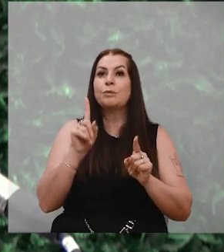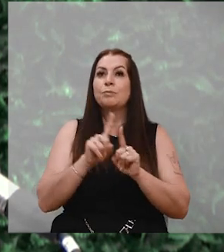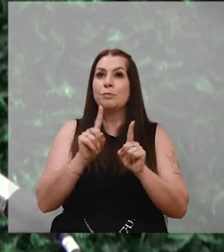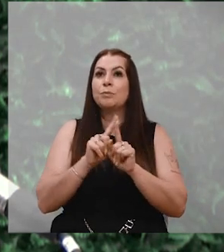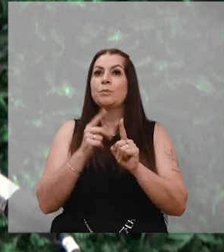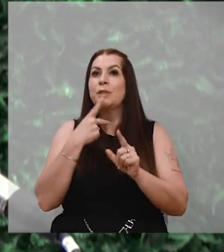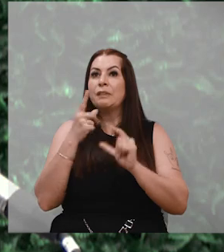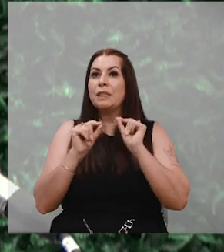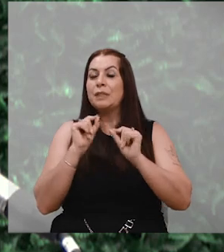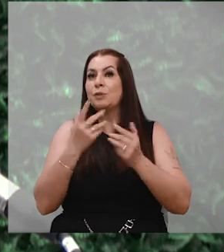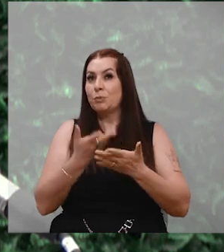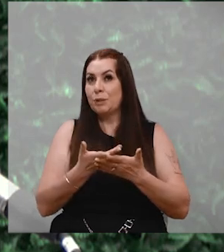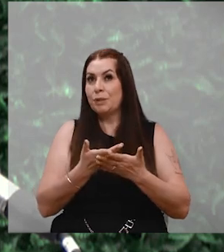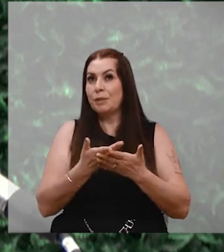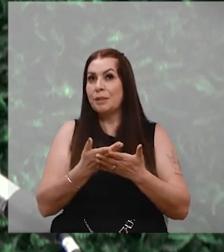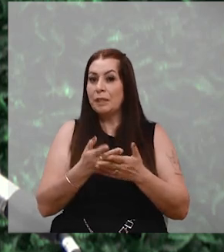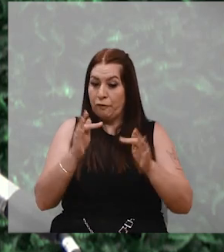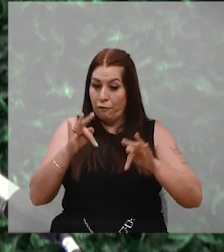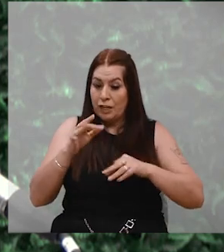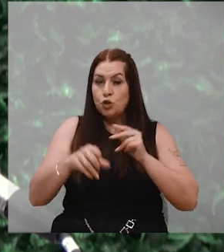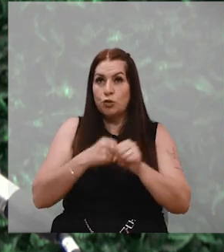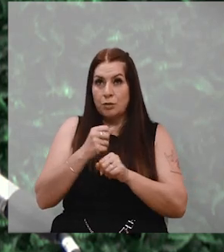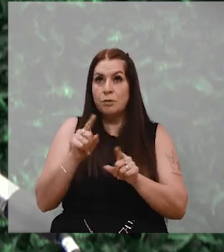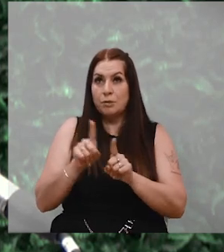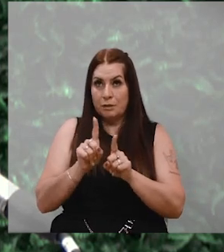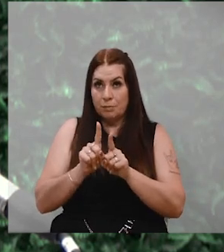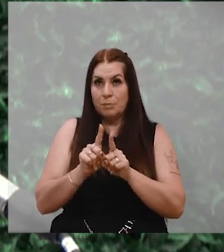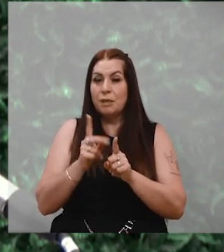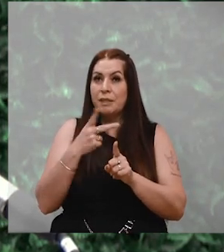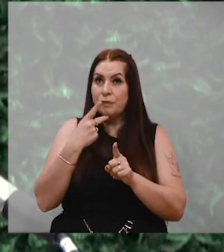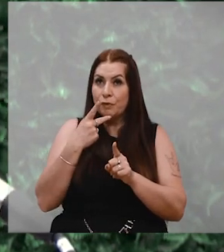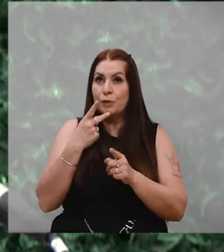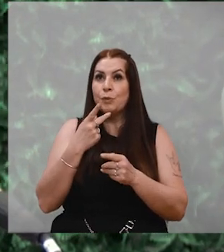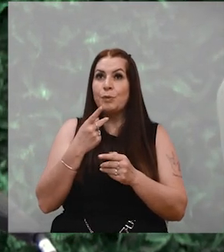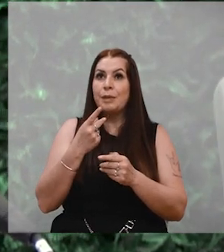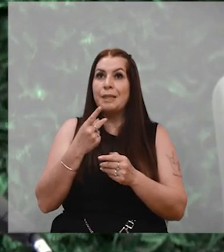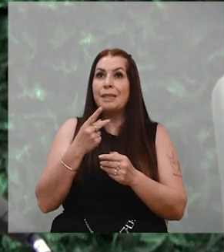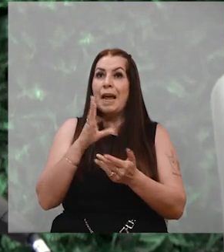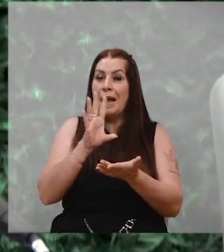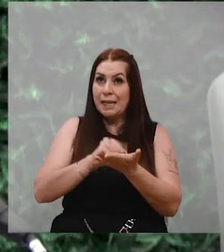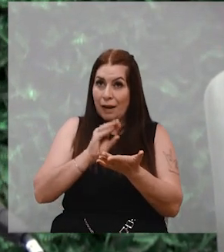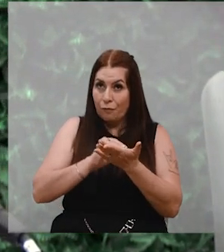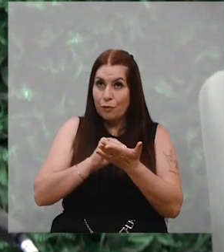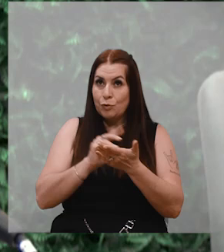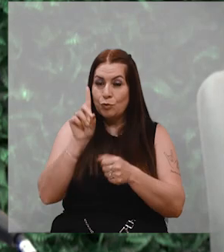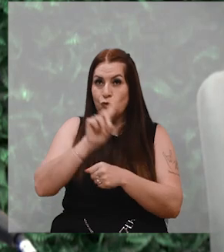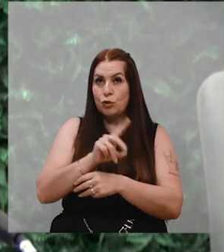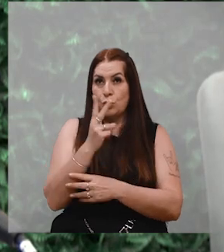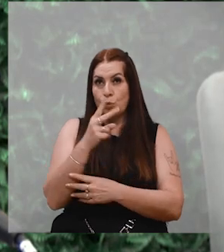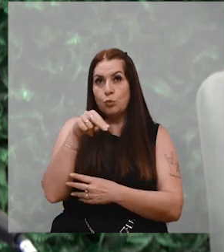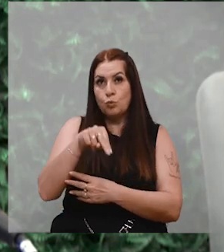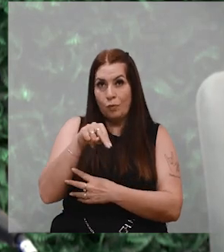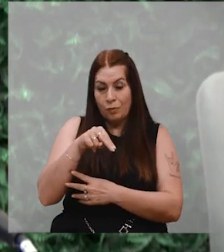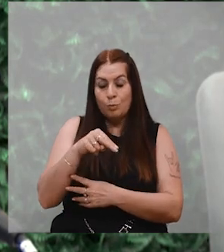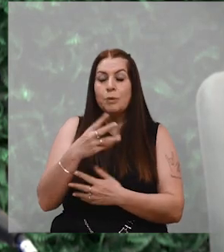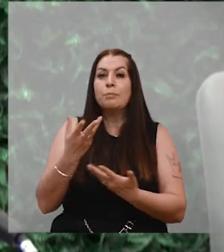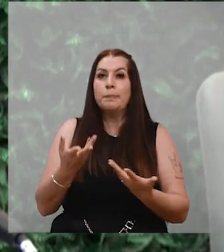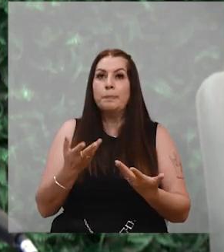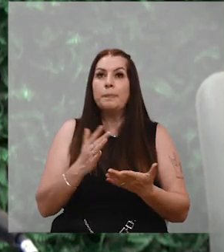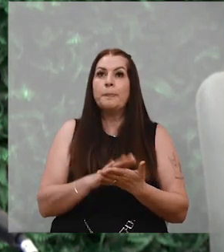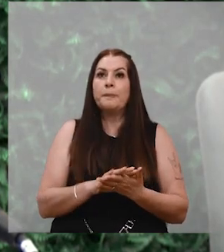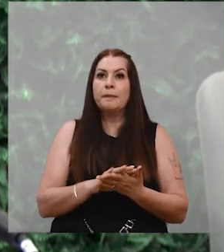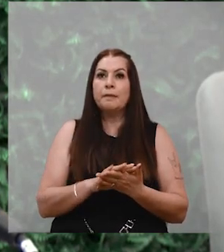para falar justamente desse fim de ano também. Ela falou, a gente gravou em função do dia 2 de novembro, né?